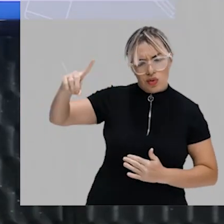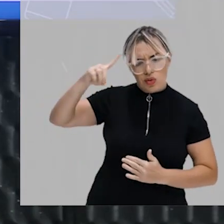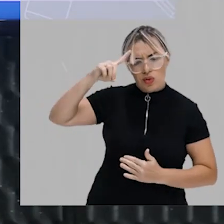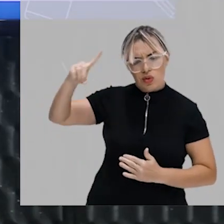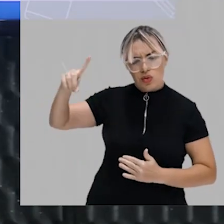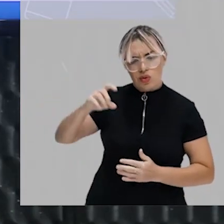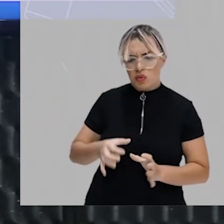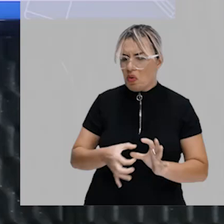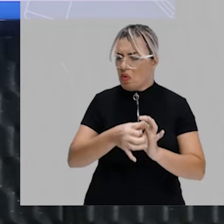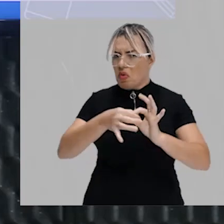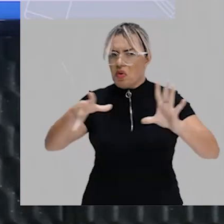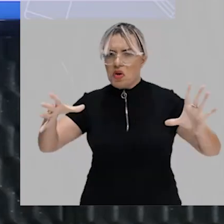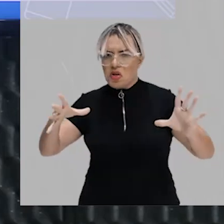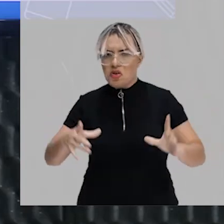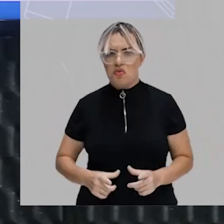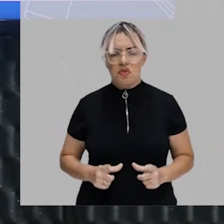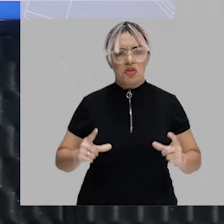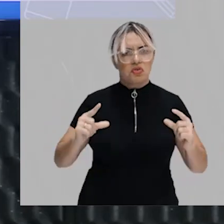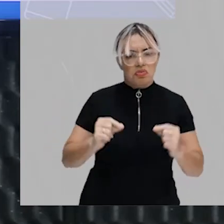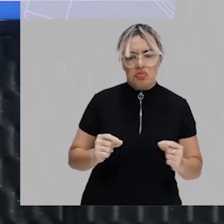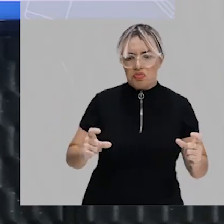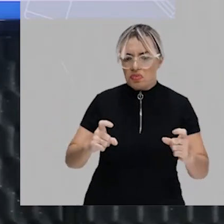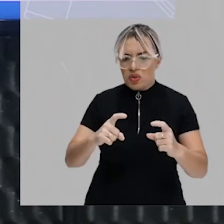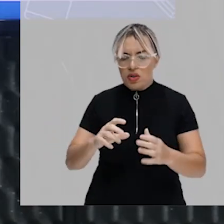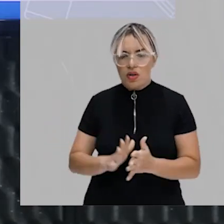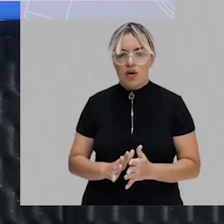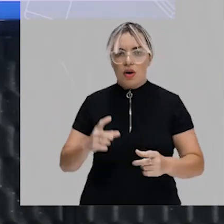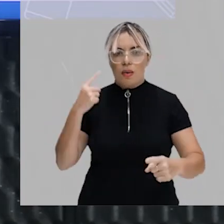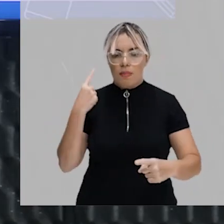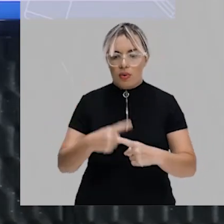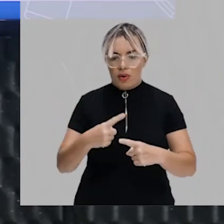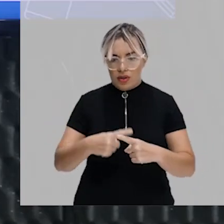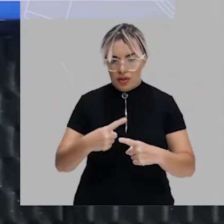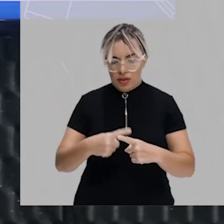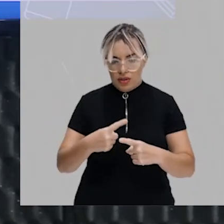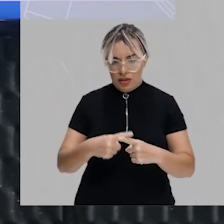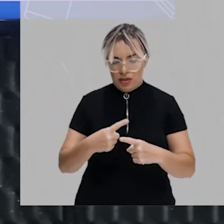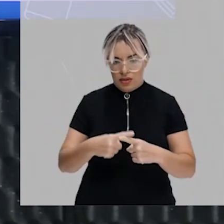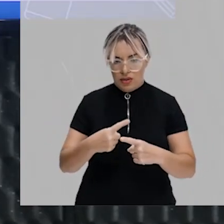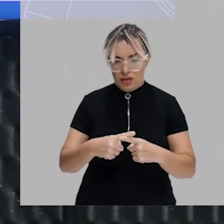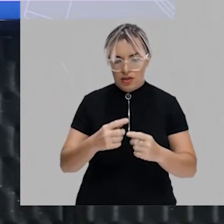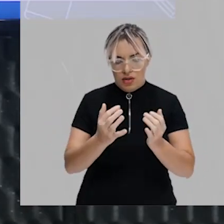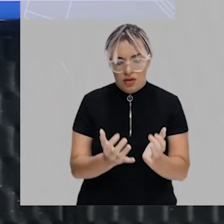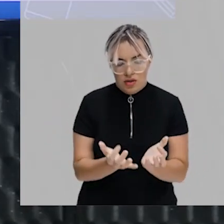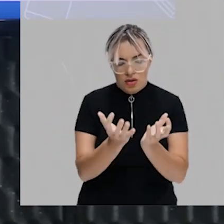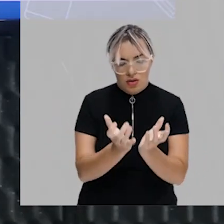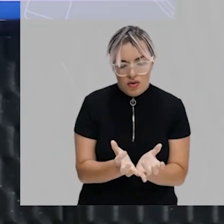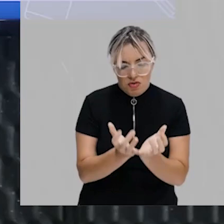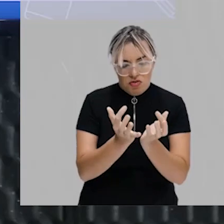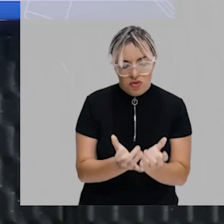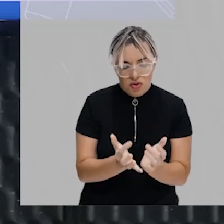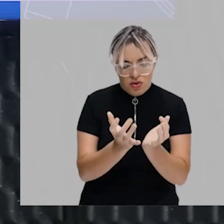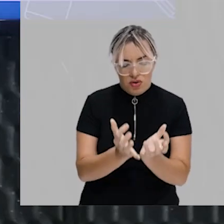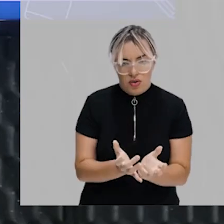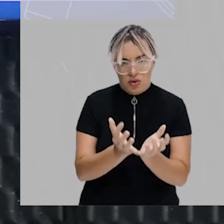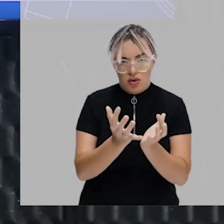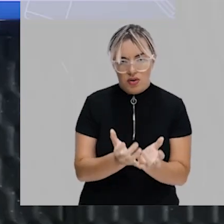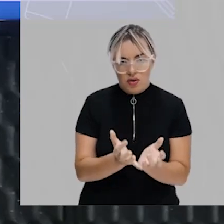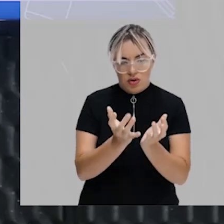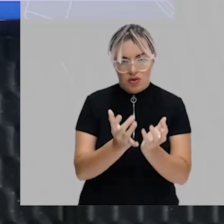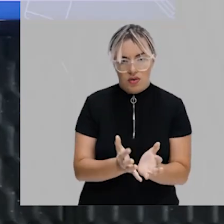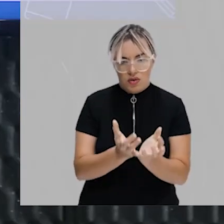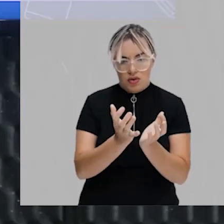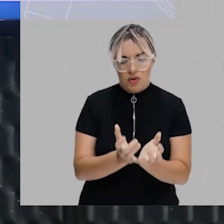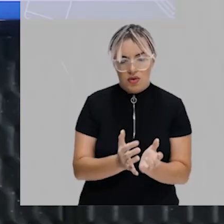de micro-organismos. Por que isso aconteceu? Porque com a fervura desse caldo, o